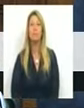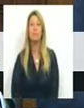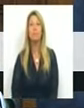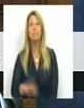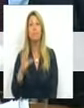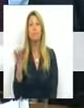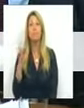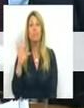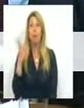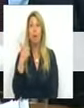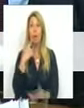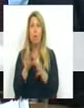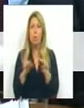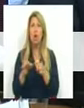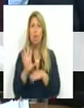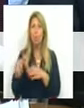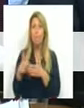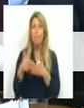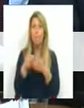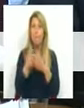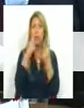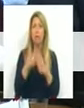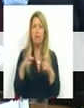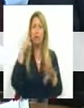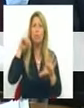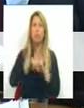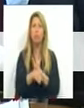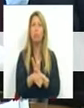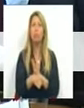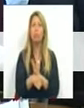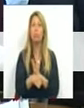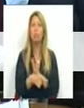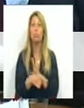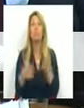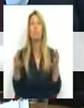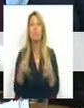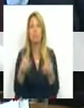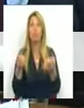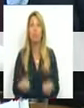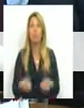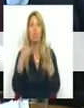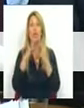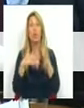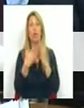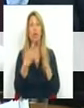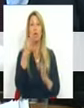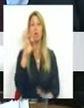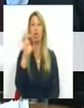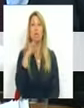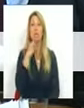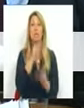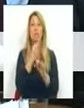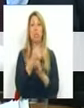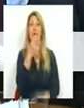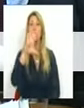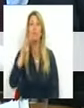Quando, no seguimento justamente desse processo de investigação aprofundada, chegamos ao plano de 18 de setembro de 2015, o plano apresentado